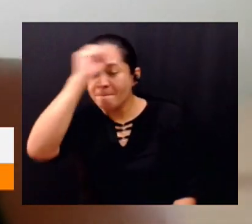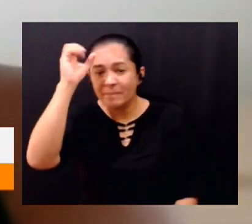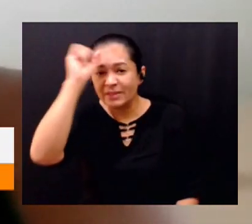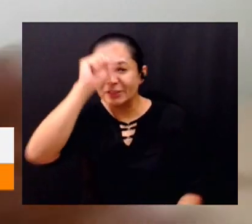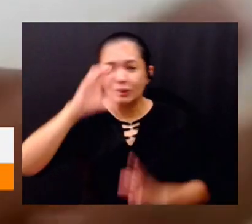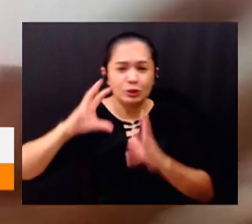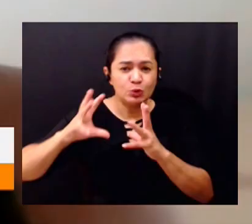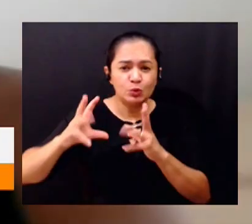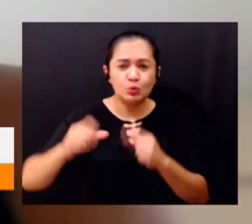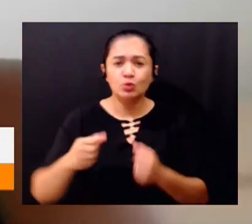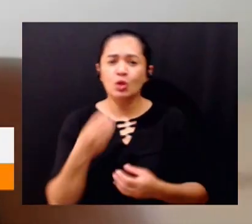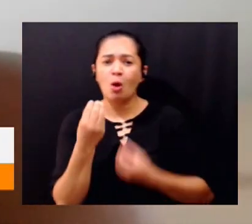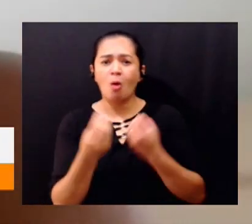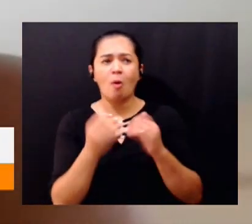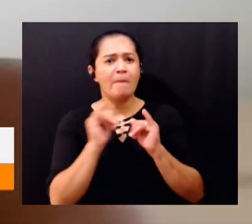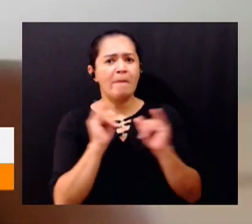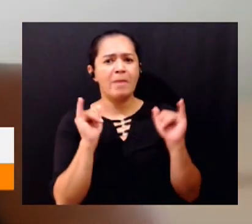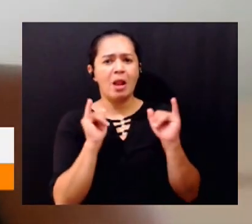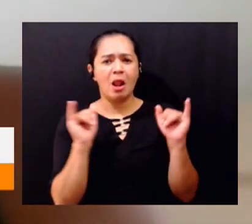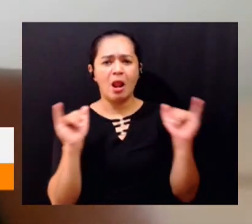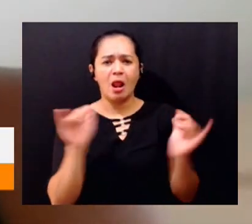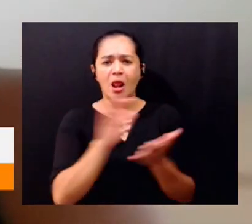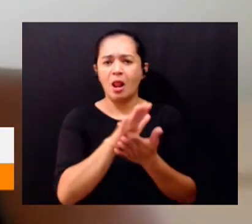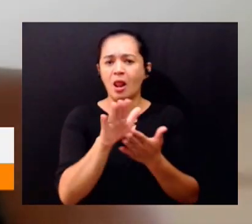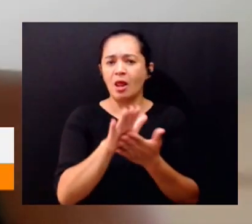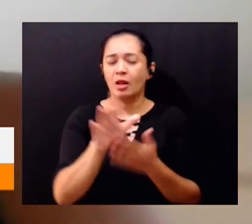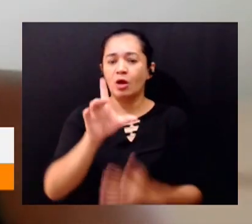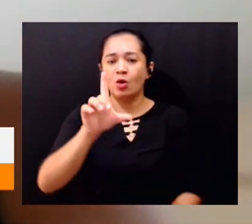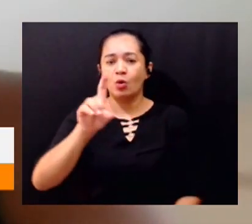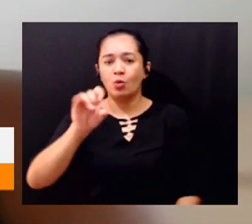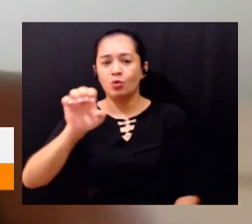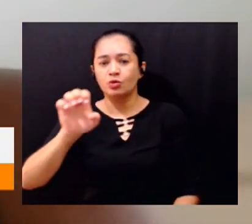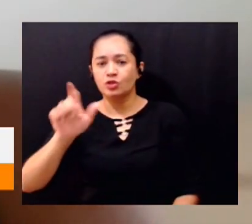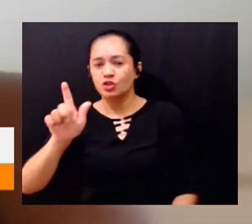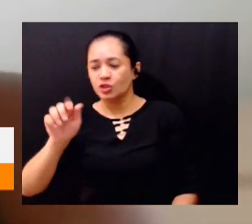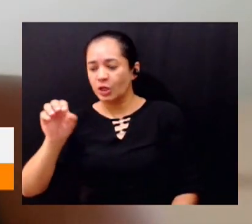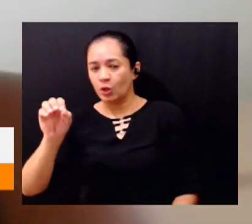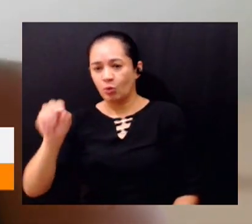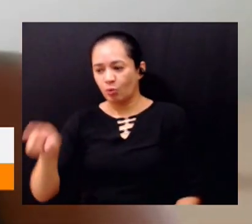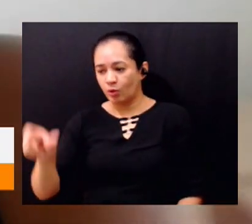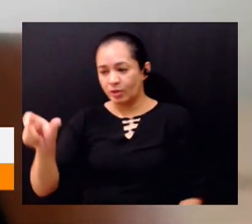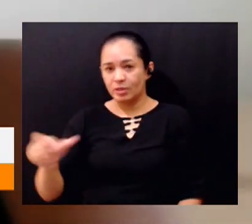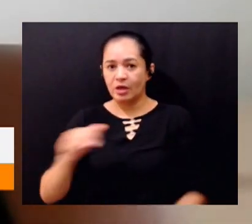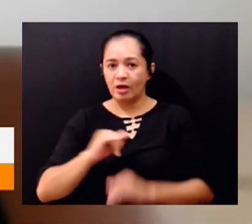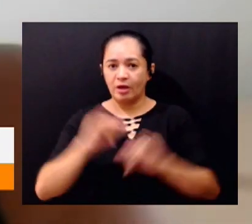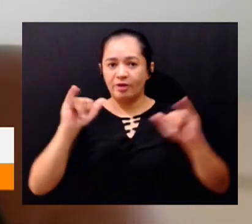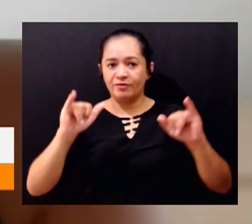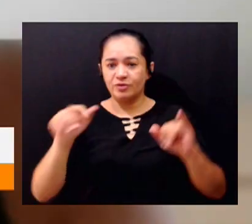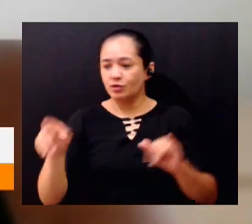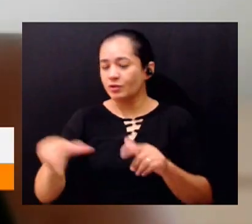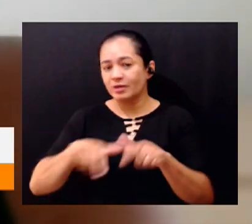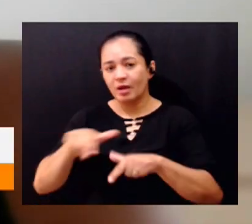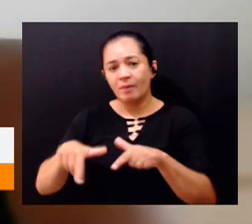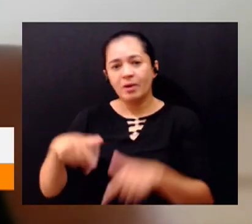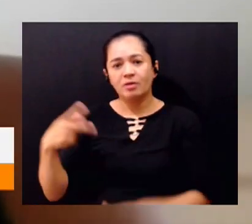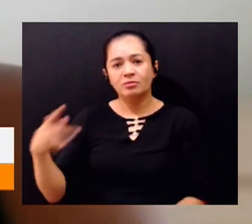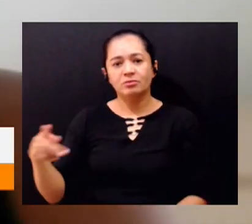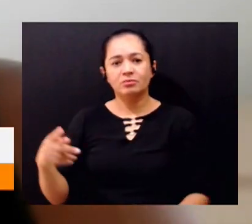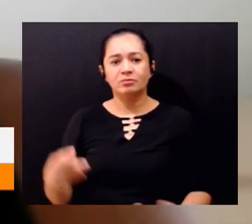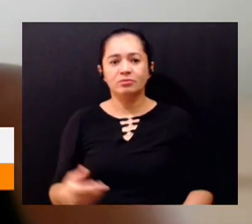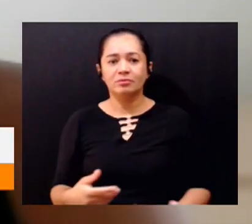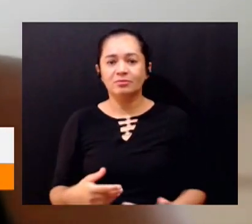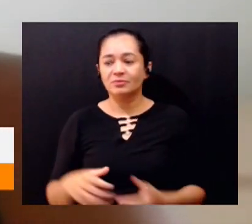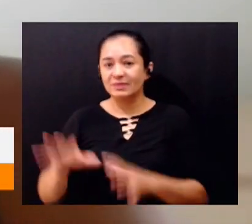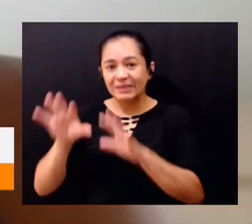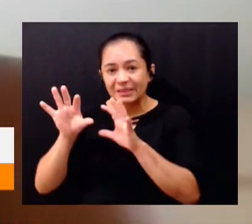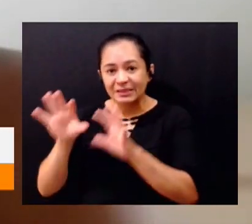publica. O Diego falou aí do trabalho dele na editoria de arte do Correio, né? Então, isso é uma coisa que às vezes a